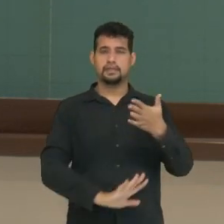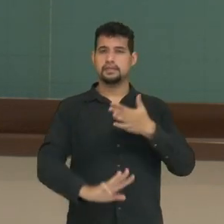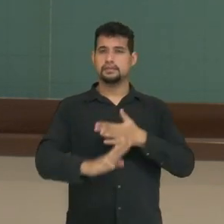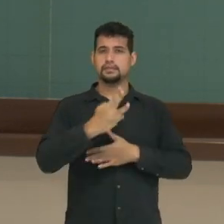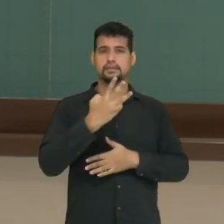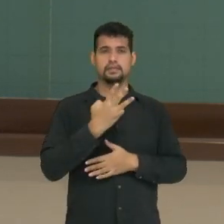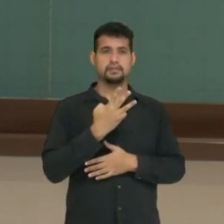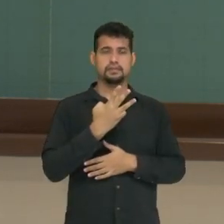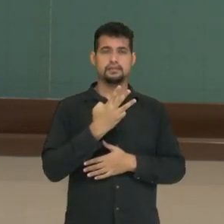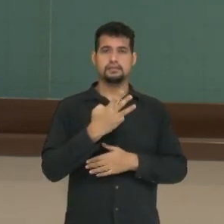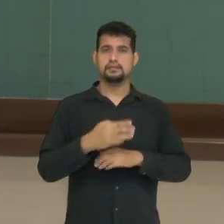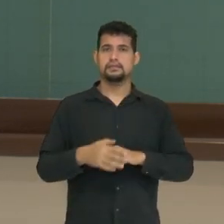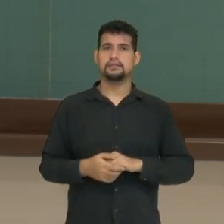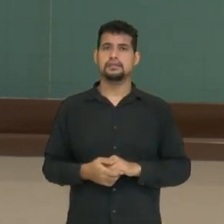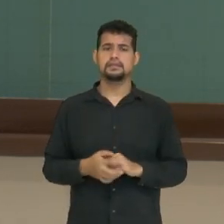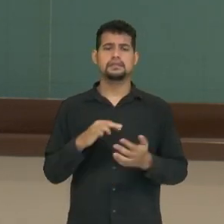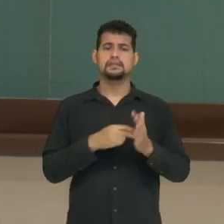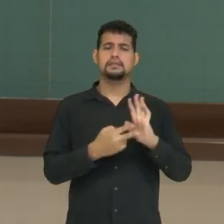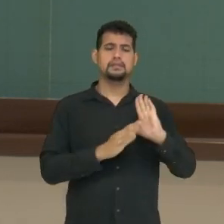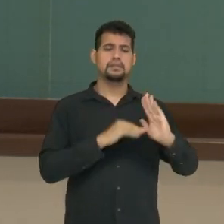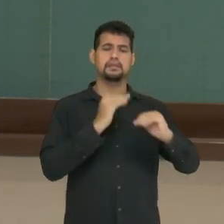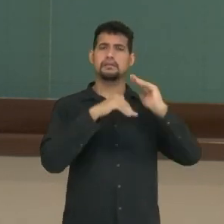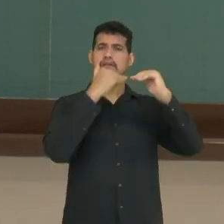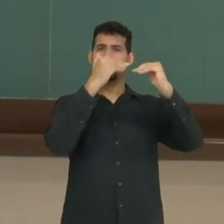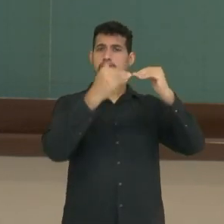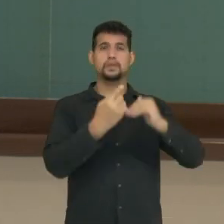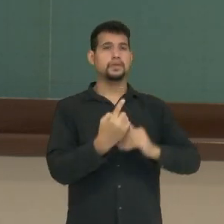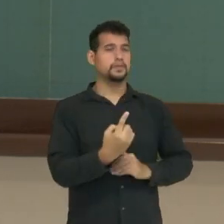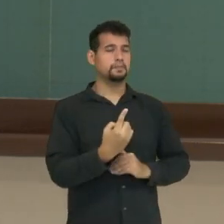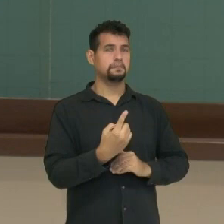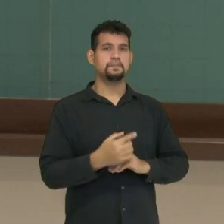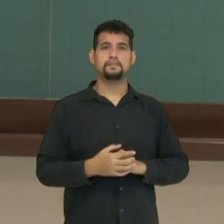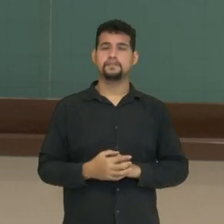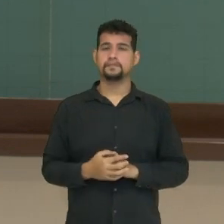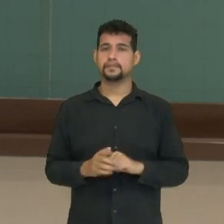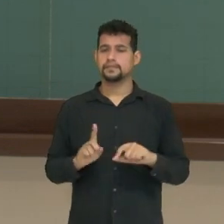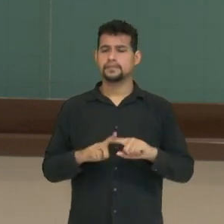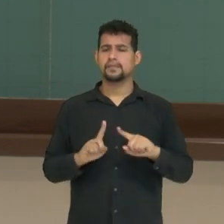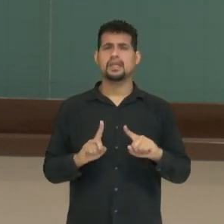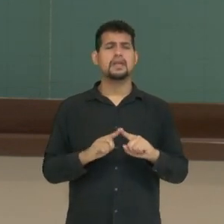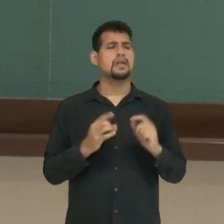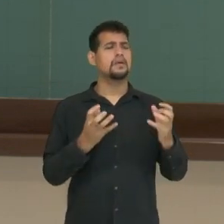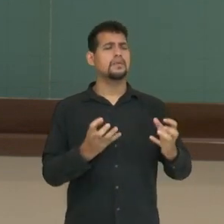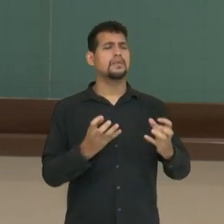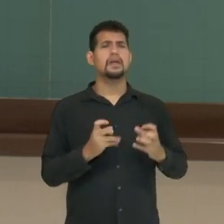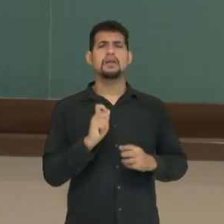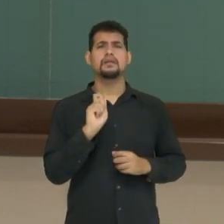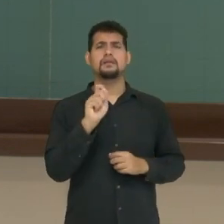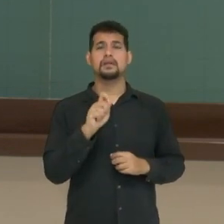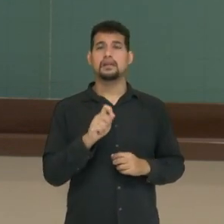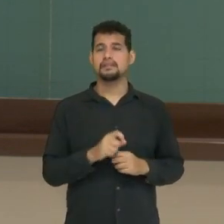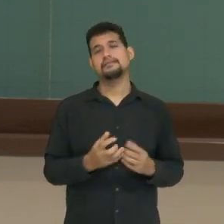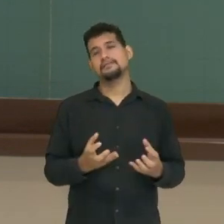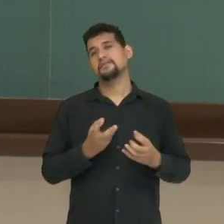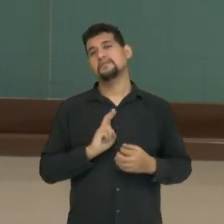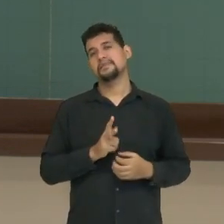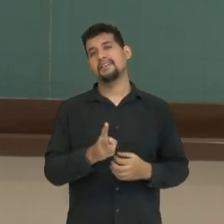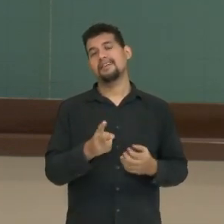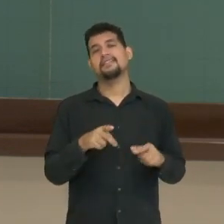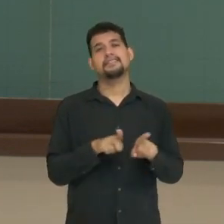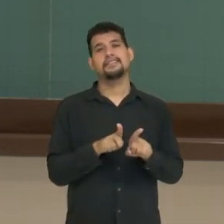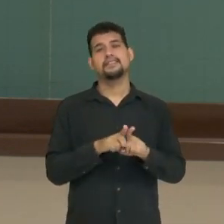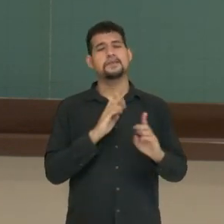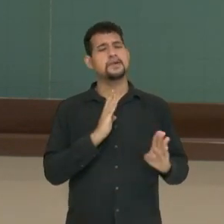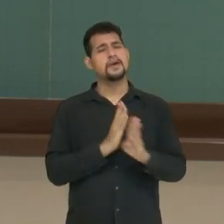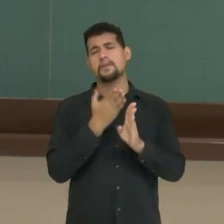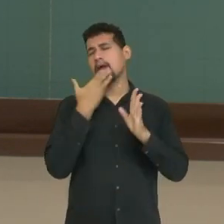3 é o desenvolvimento 1, vamos assim dizer. Então, o que eu quero agora? Eu sempre quero, né? E acho